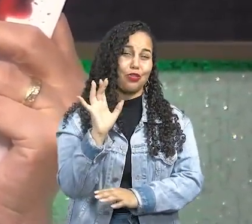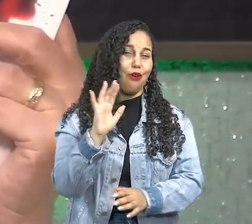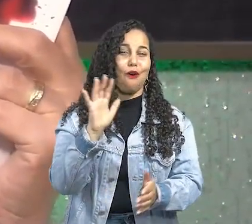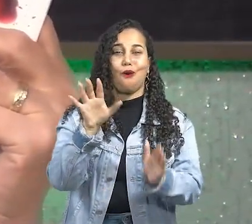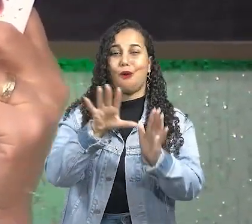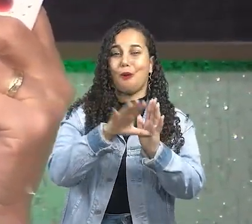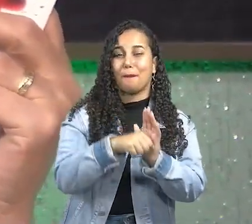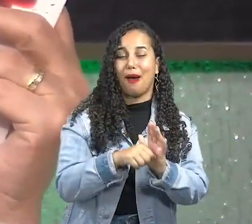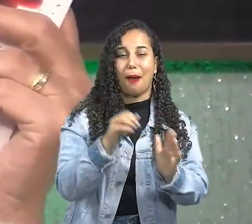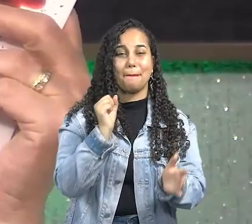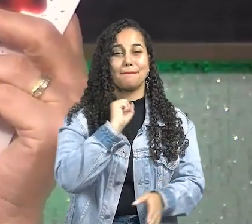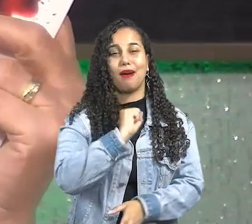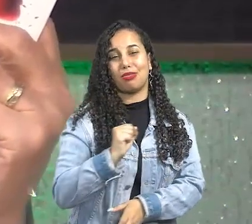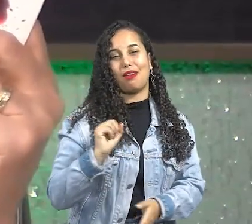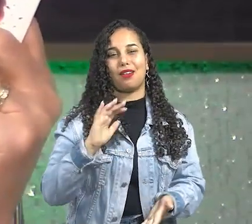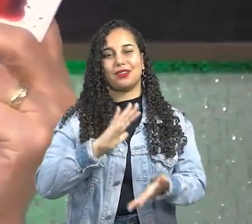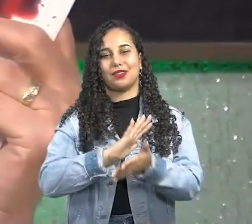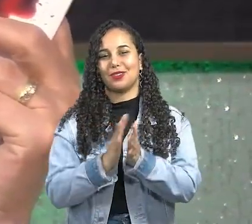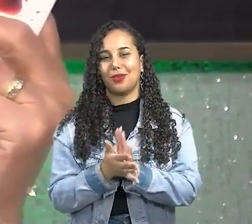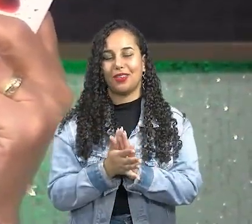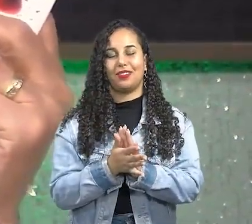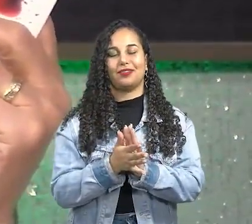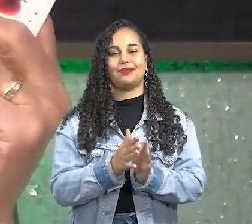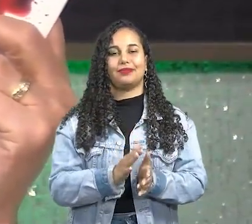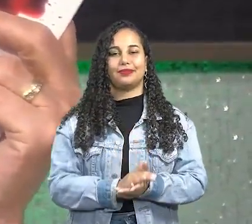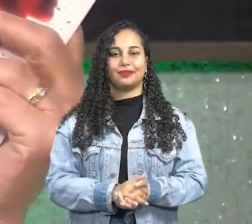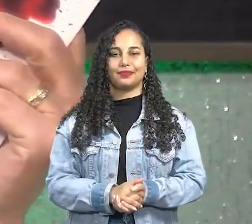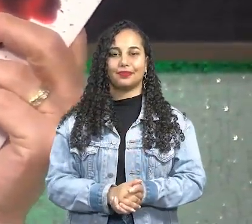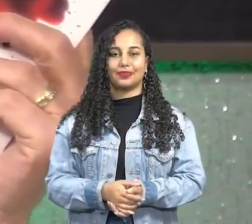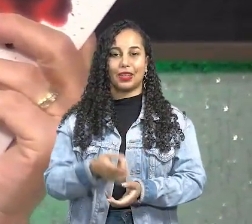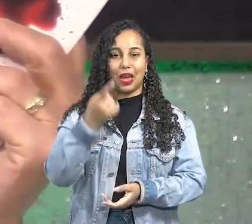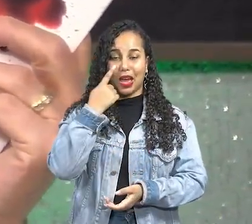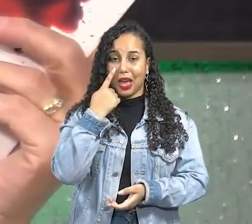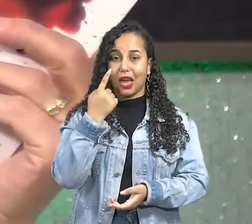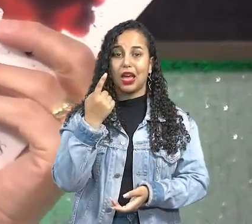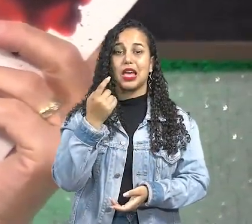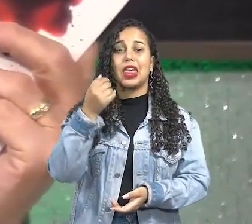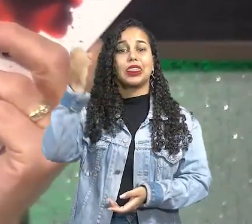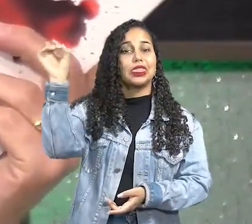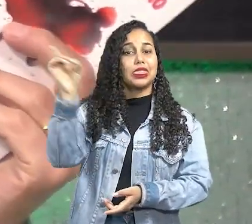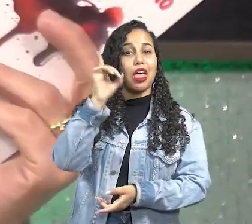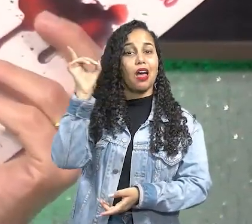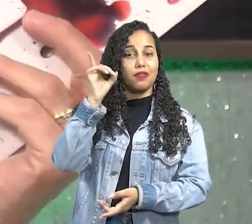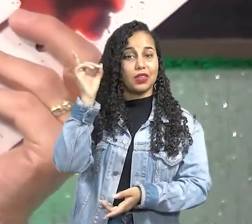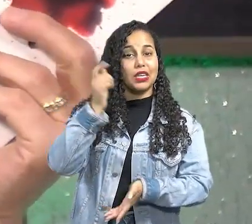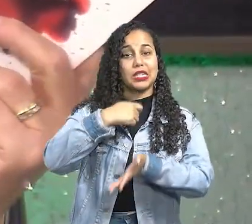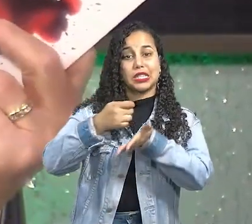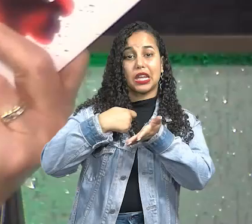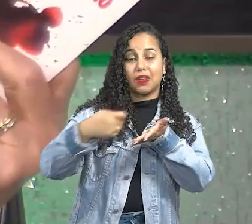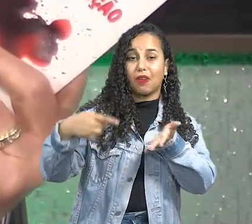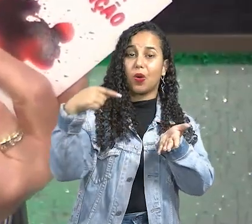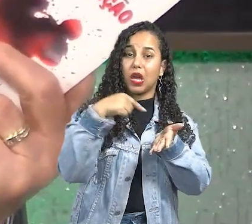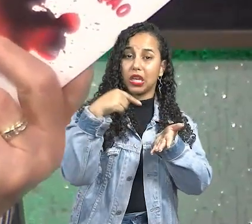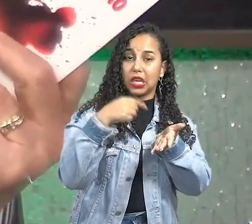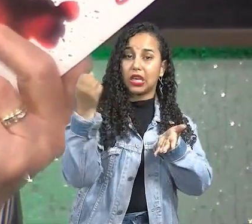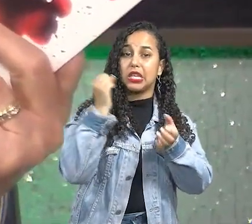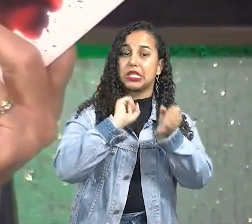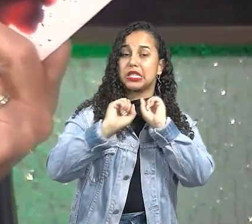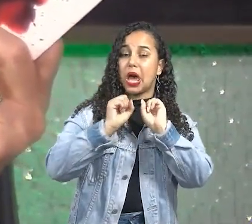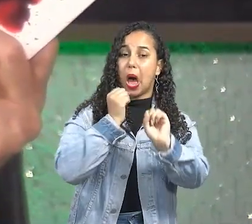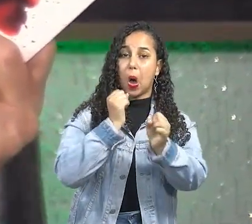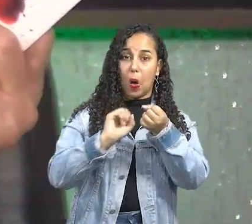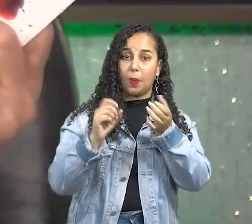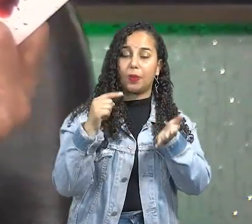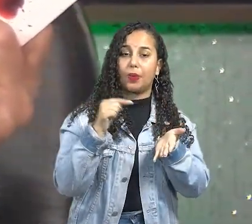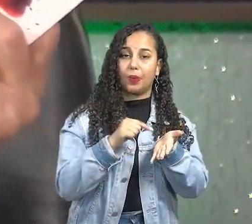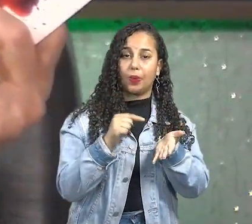destruir. Quando Davi, neste salmo aqui, ó, salmo para os filhos de Coré, do cantor Mor, que está